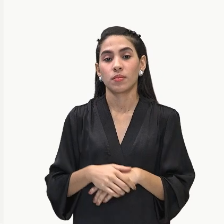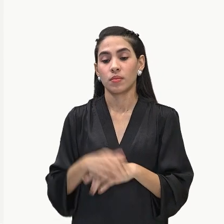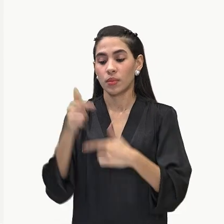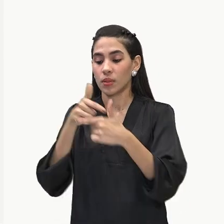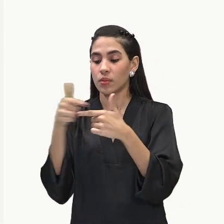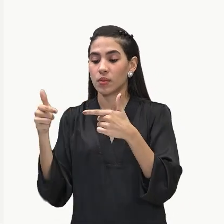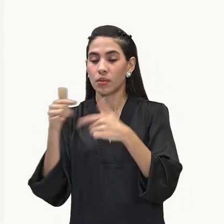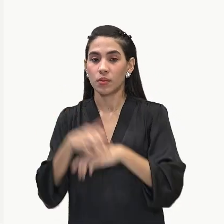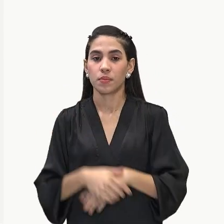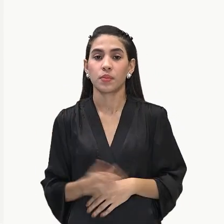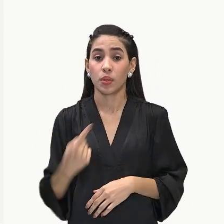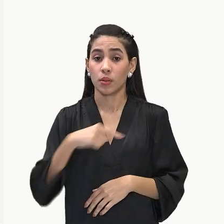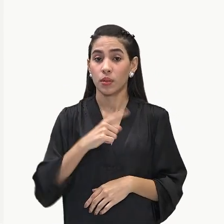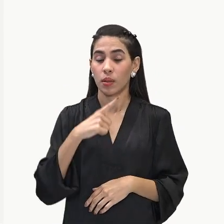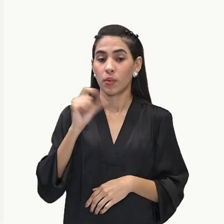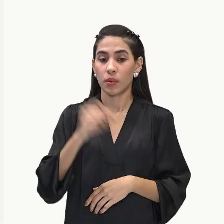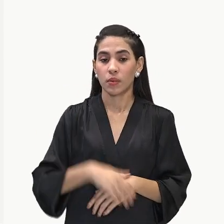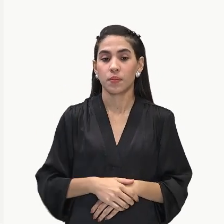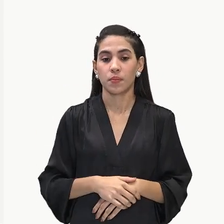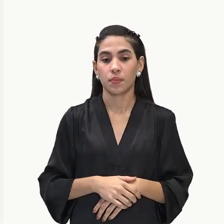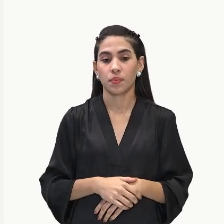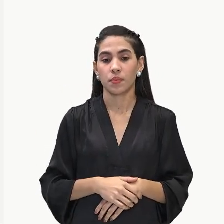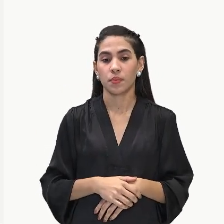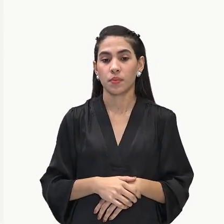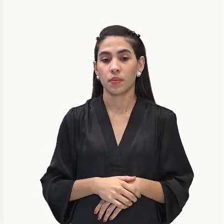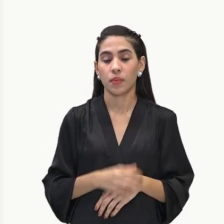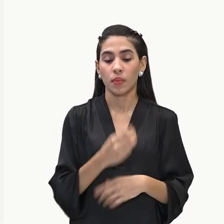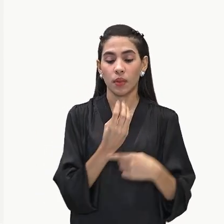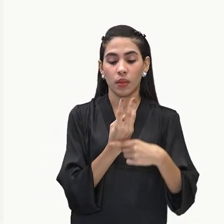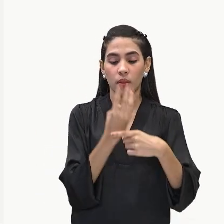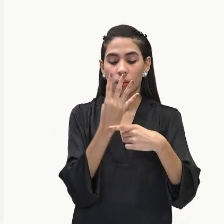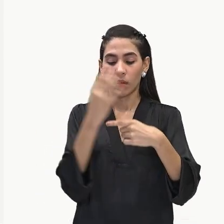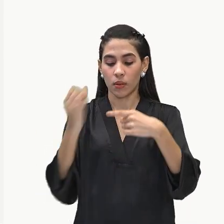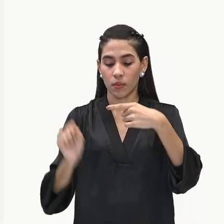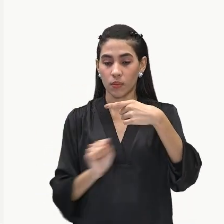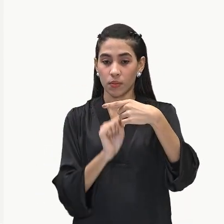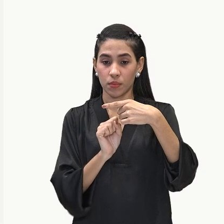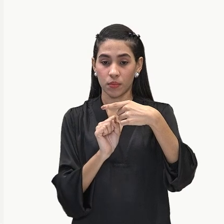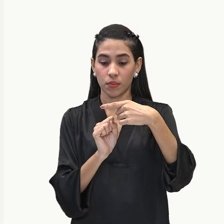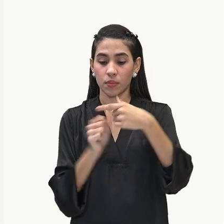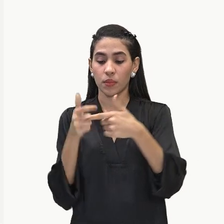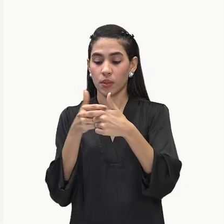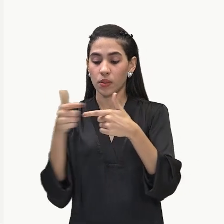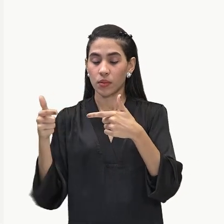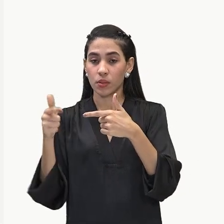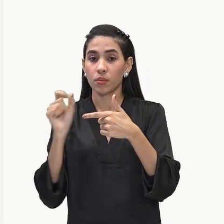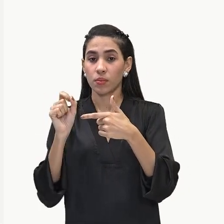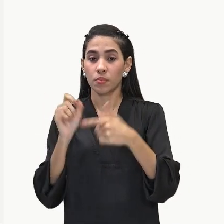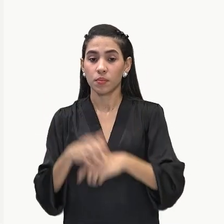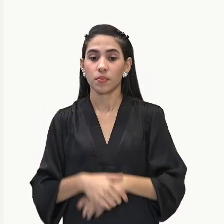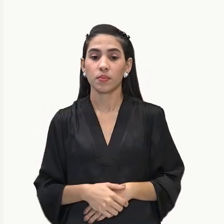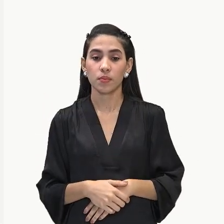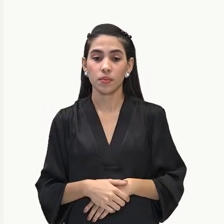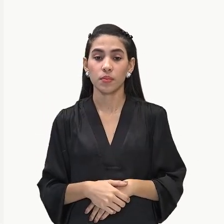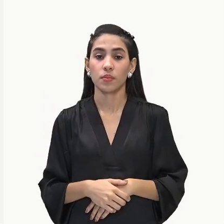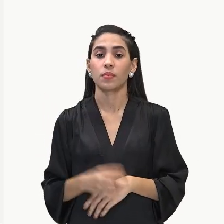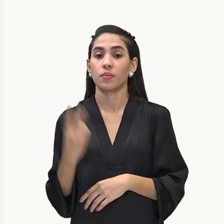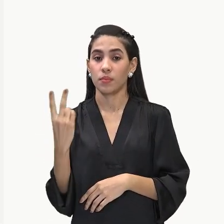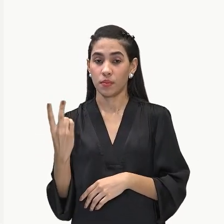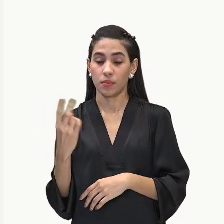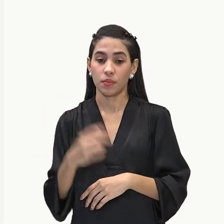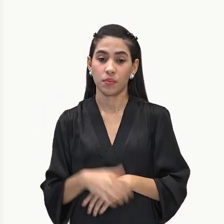Divisão. Então, nós teremos 34 sobre 8, dividido por quem? Por